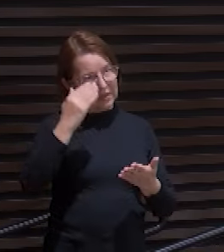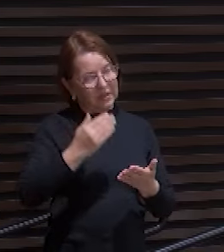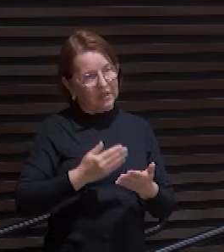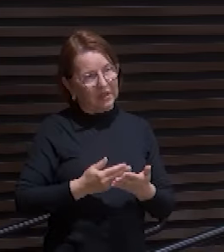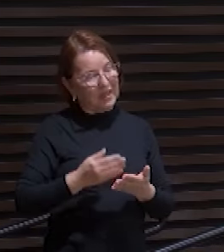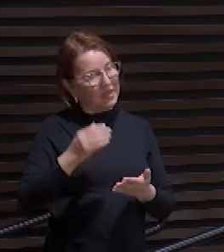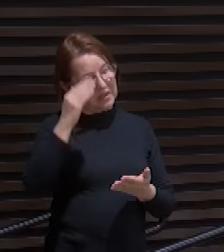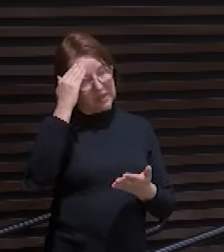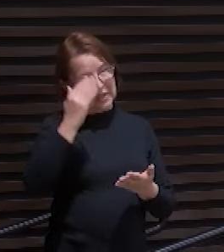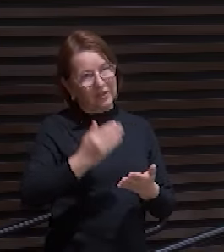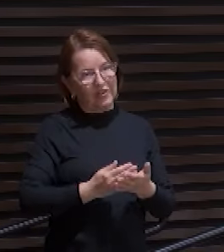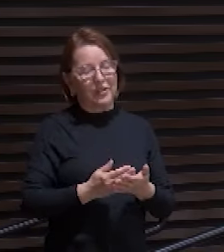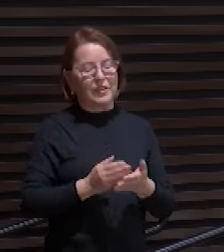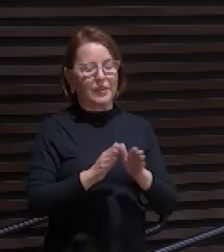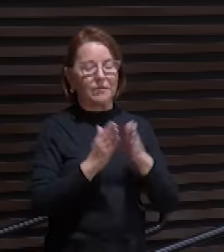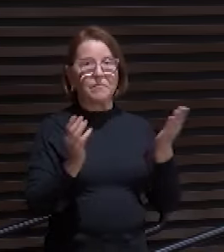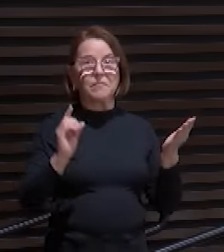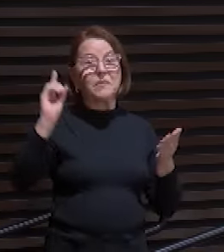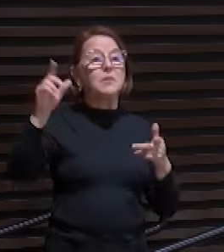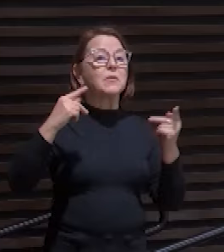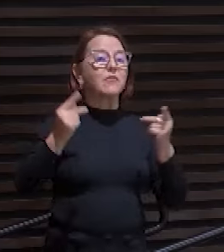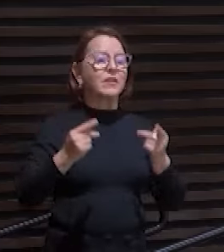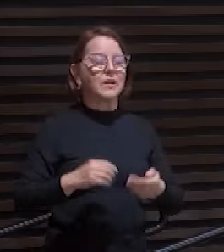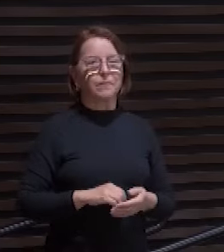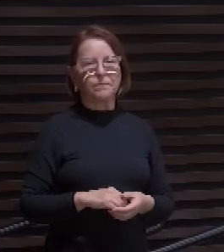Então ele está dizendo aqui,